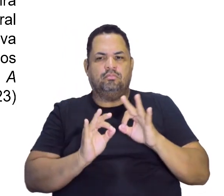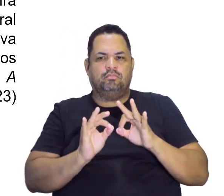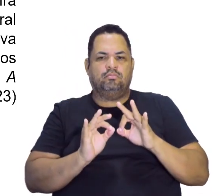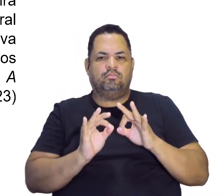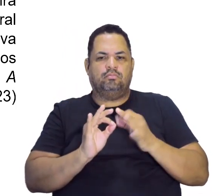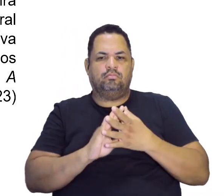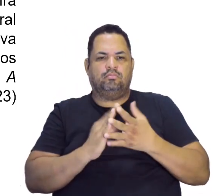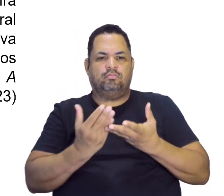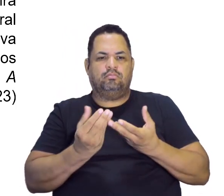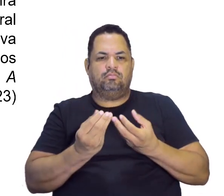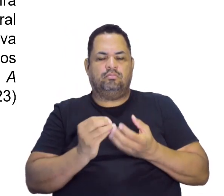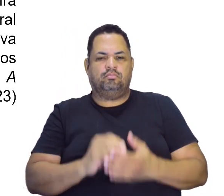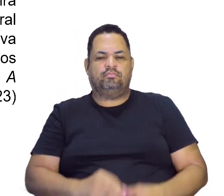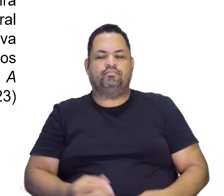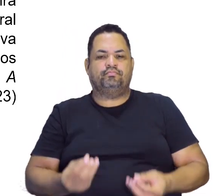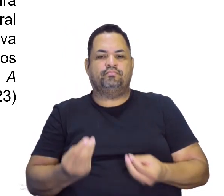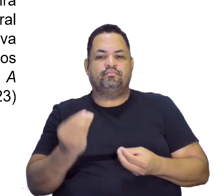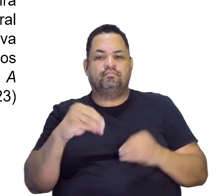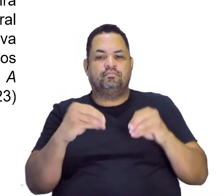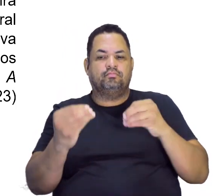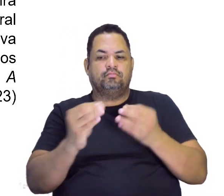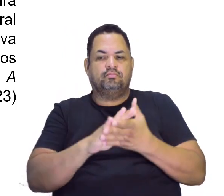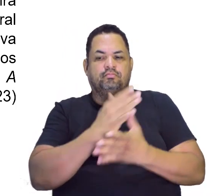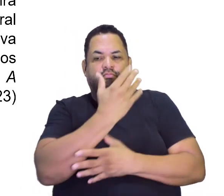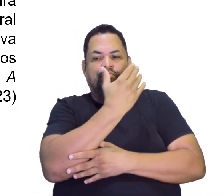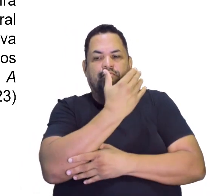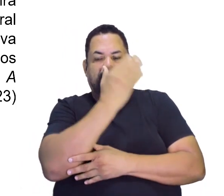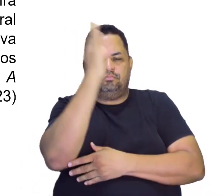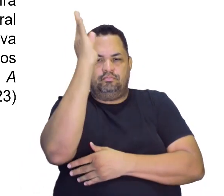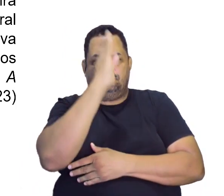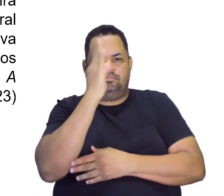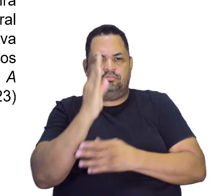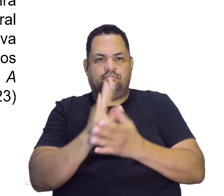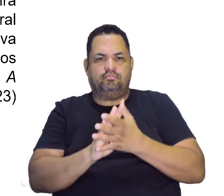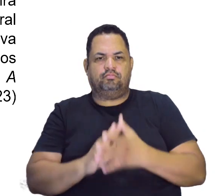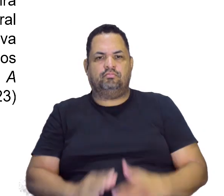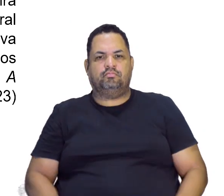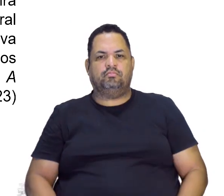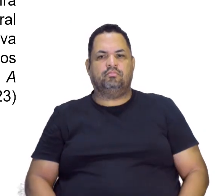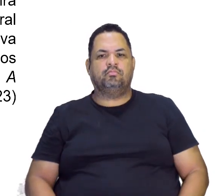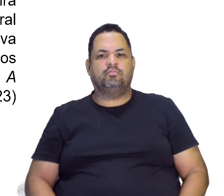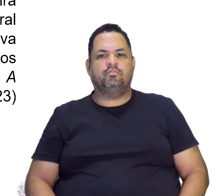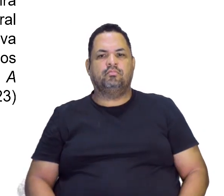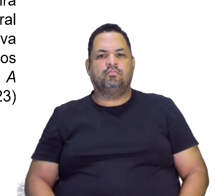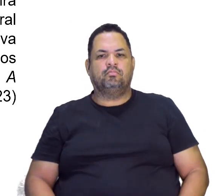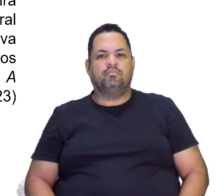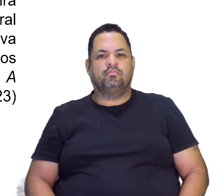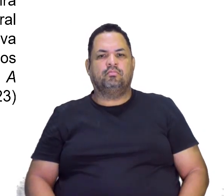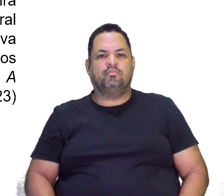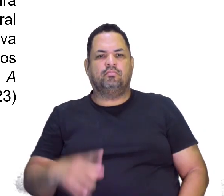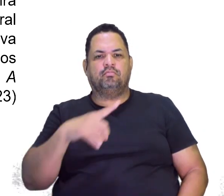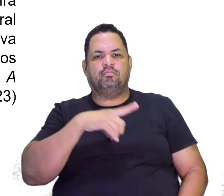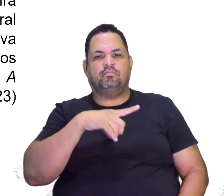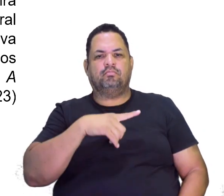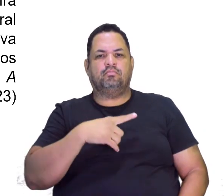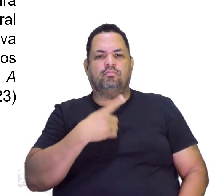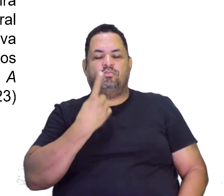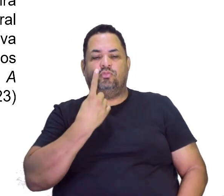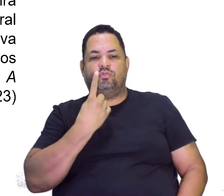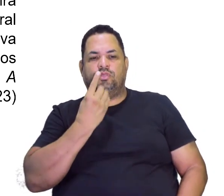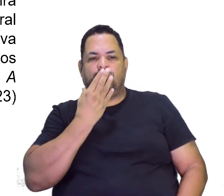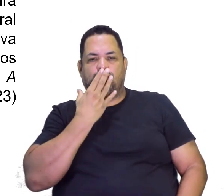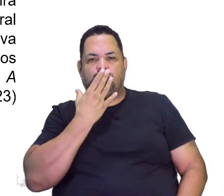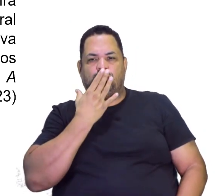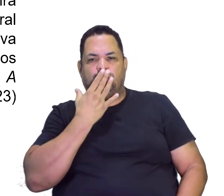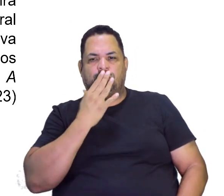hum é um arbusto brasileiro então Originalmente o Manacá possui apenas uma